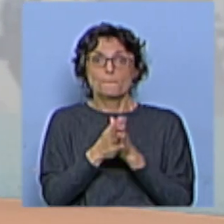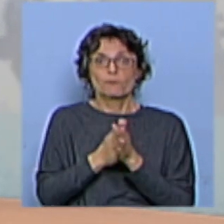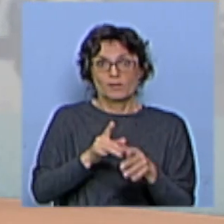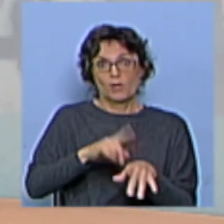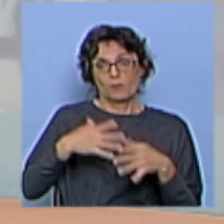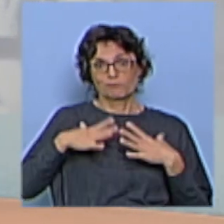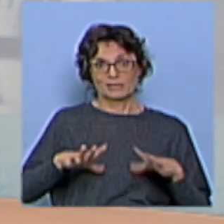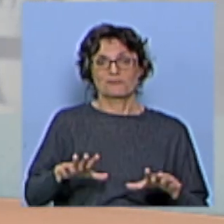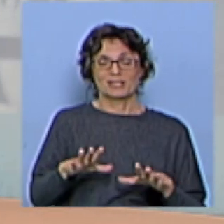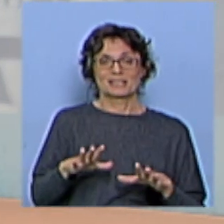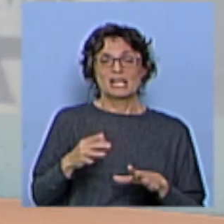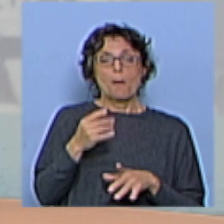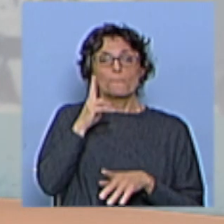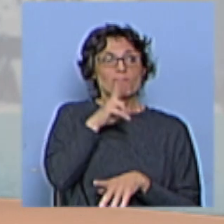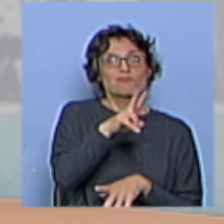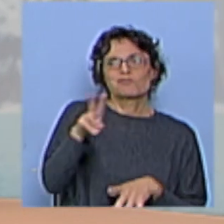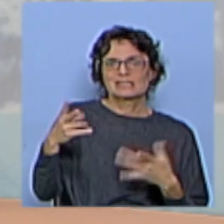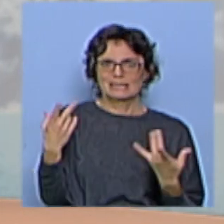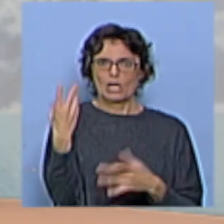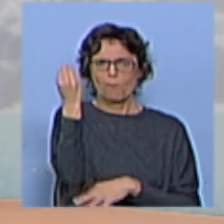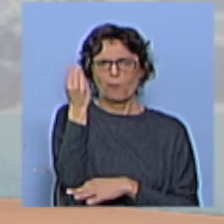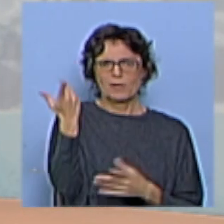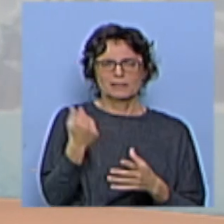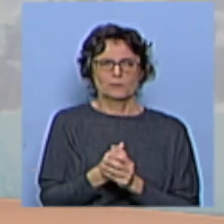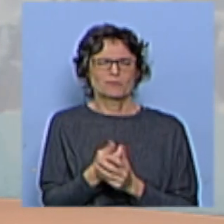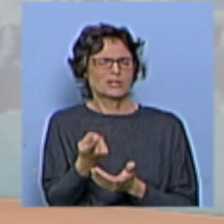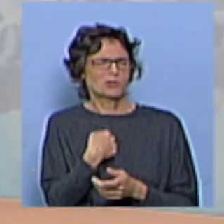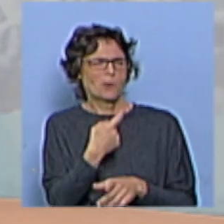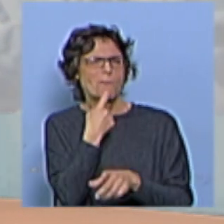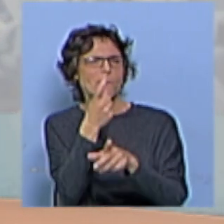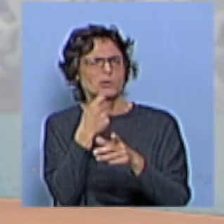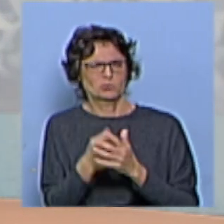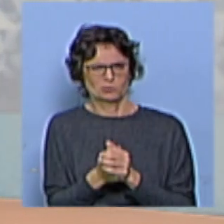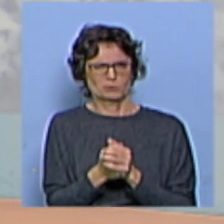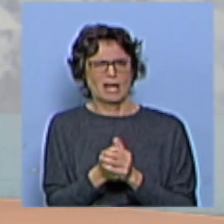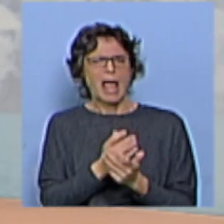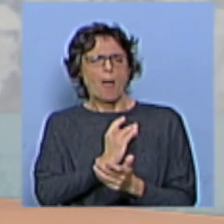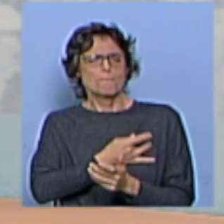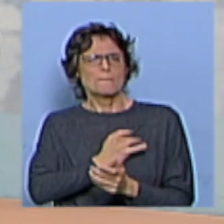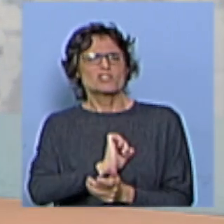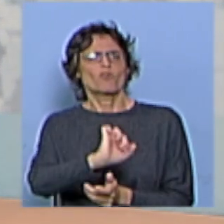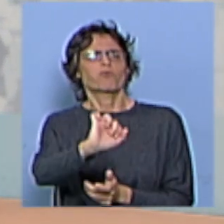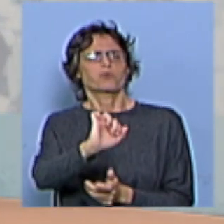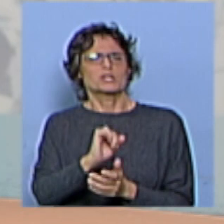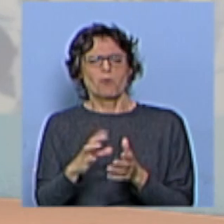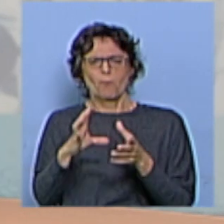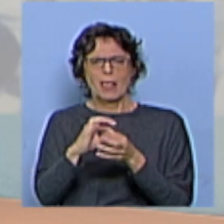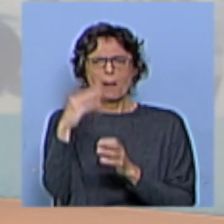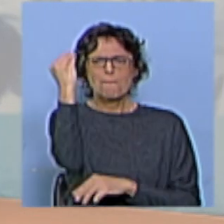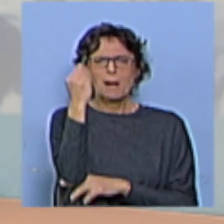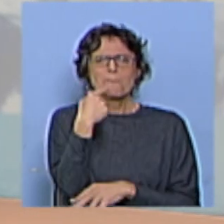como é que a Sandra Saldanha um dia se apaixonou pelo património, porque hoje